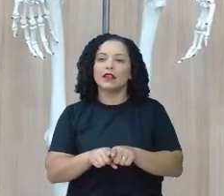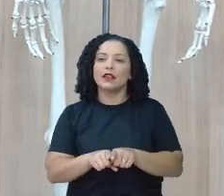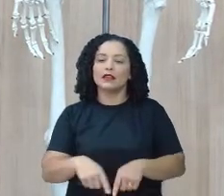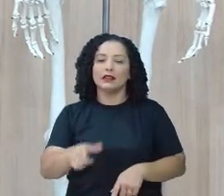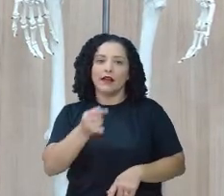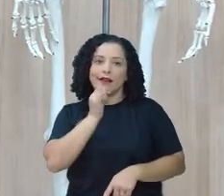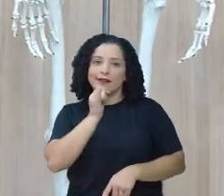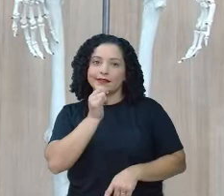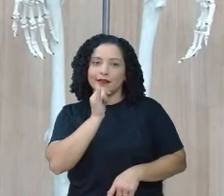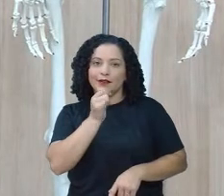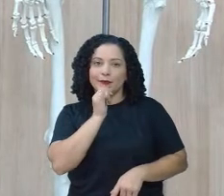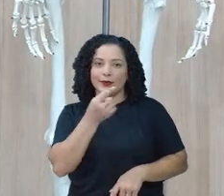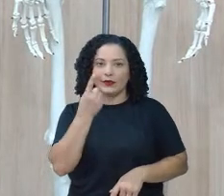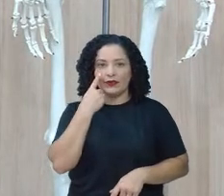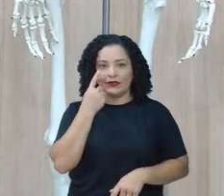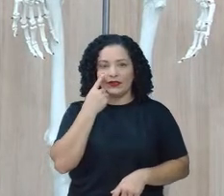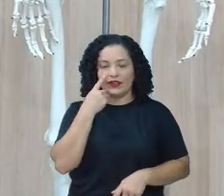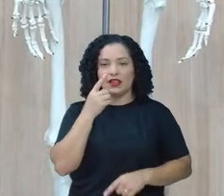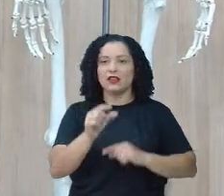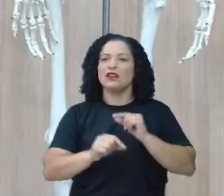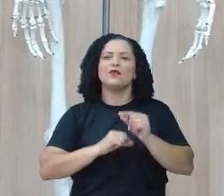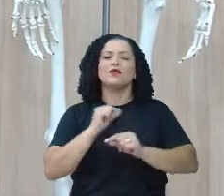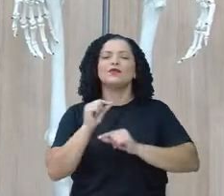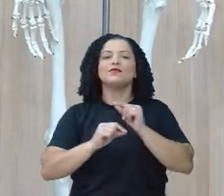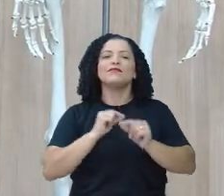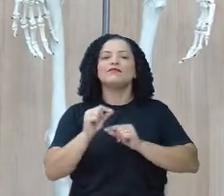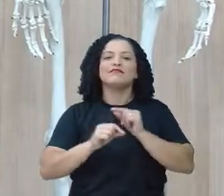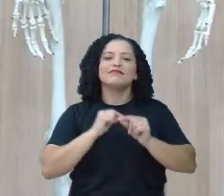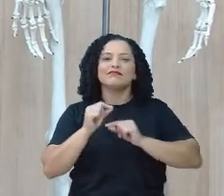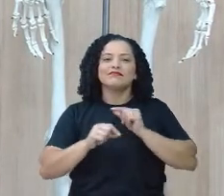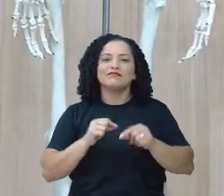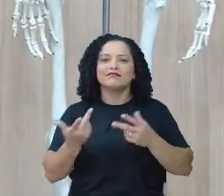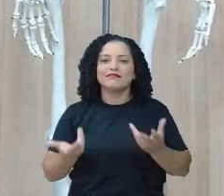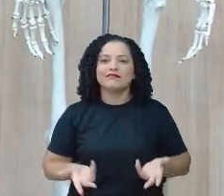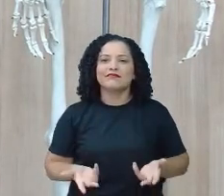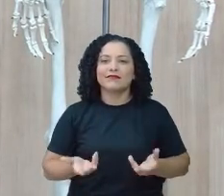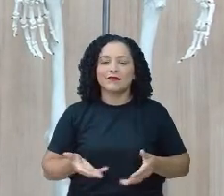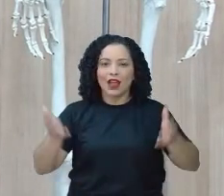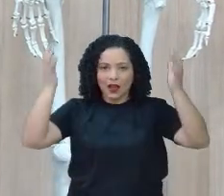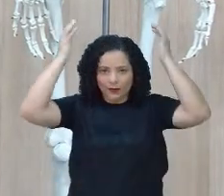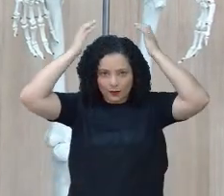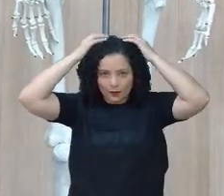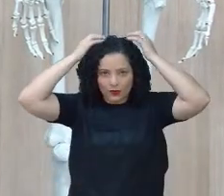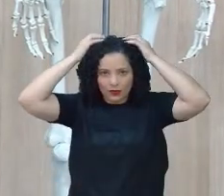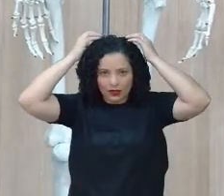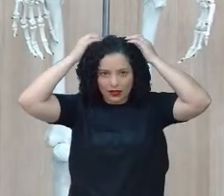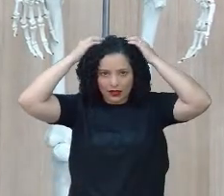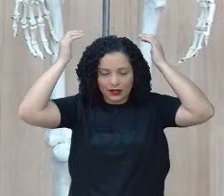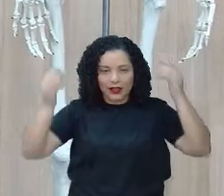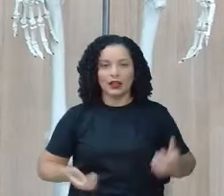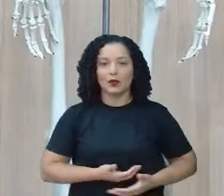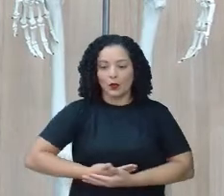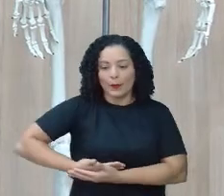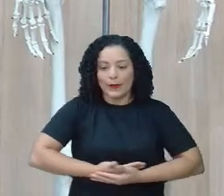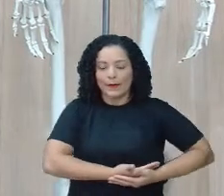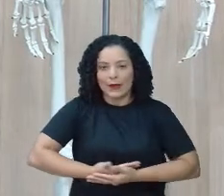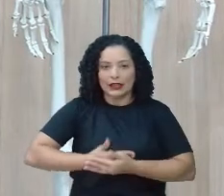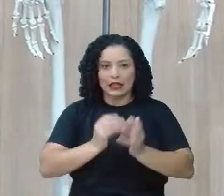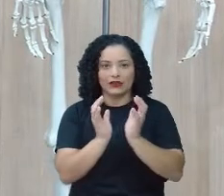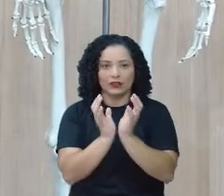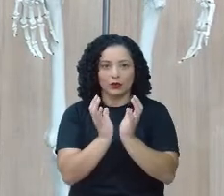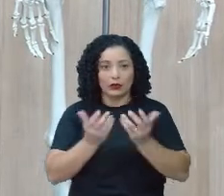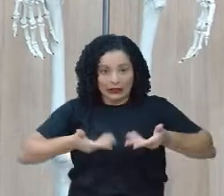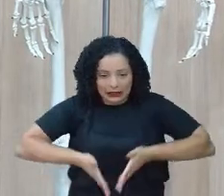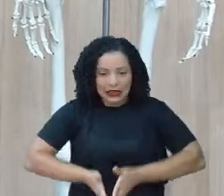grande exemplo que a gente vai ver aí é a questão da tão popular moleira no bebê, que ainda vai fechar e ainda